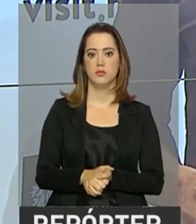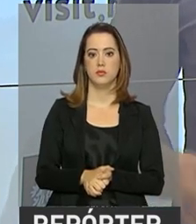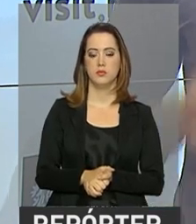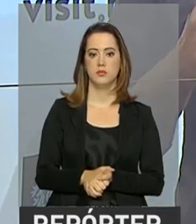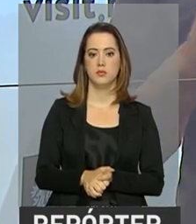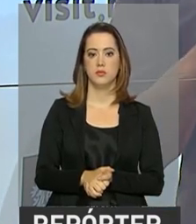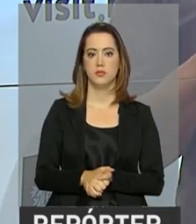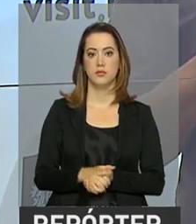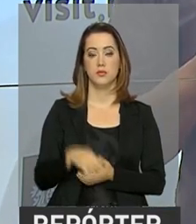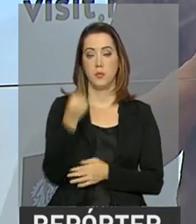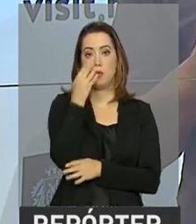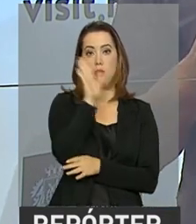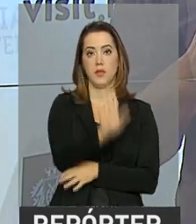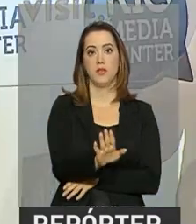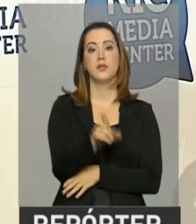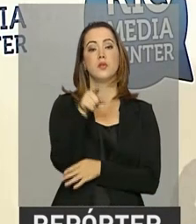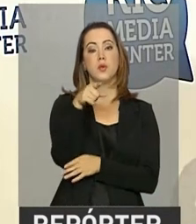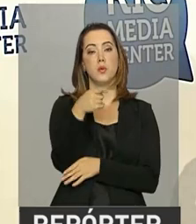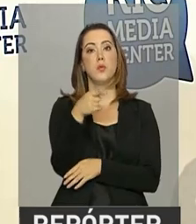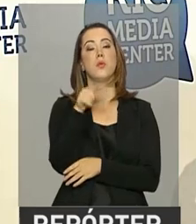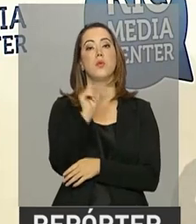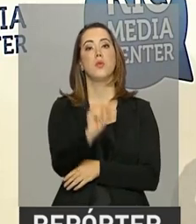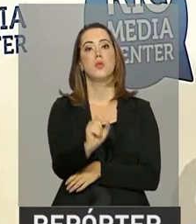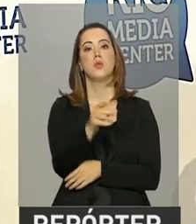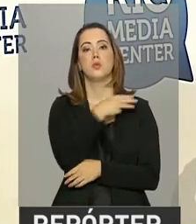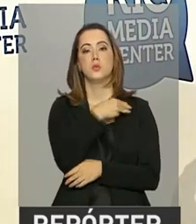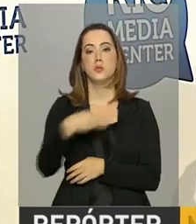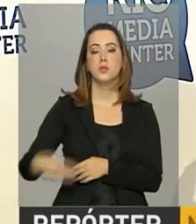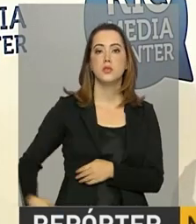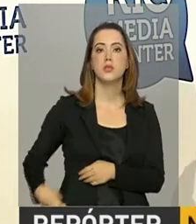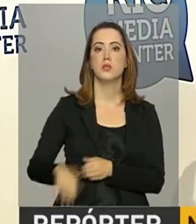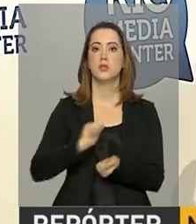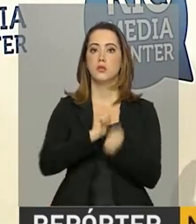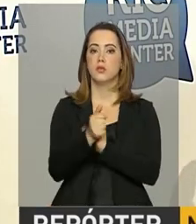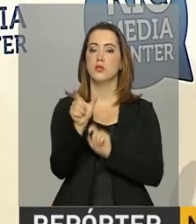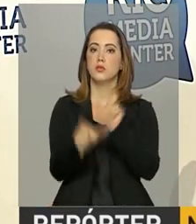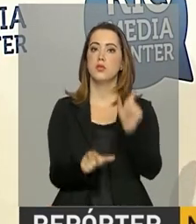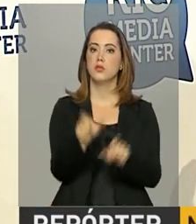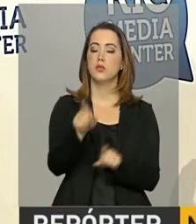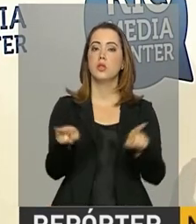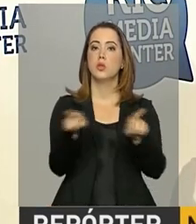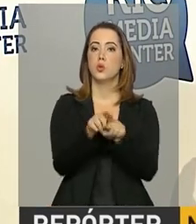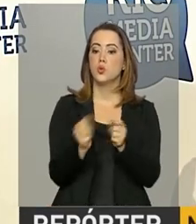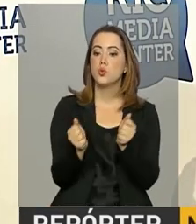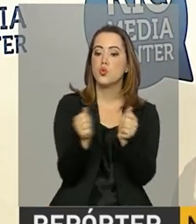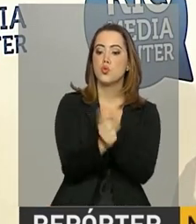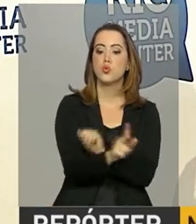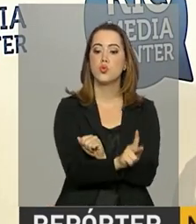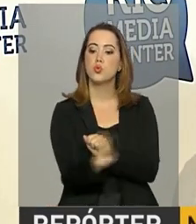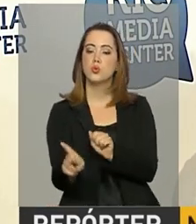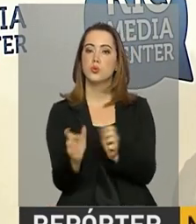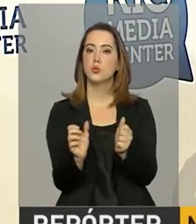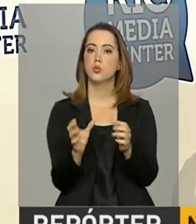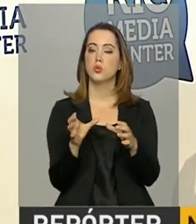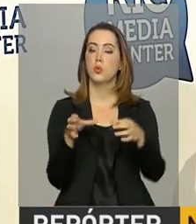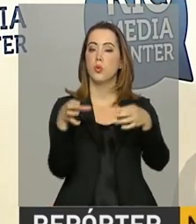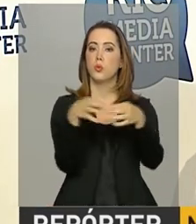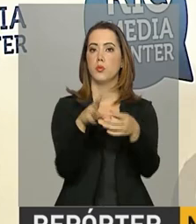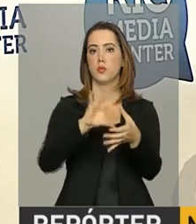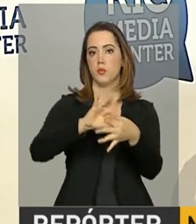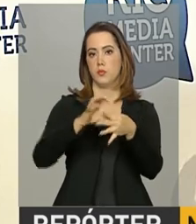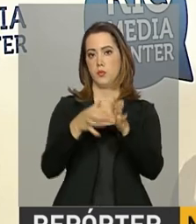tarde Boa tarde Leandro o ministro do esporte Leonardo bissani e o presidente do comitê paralímpico brasileiro Andrew